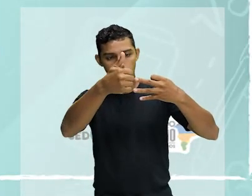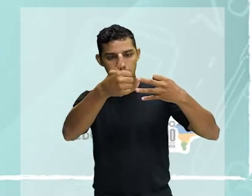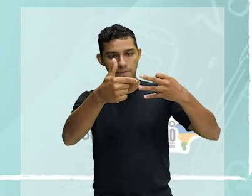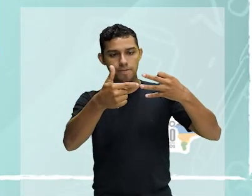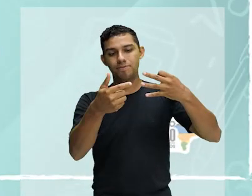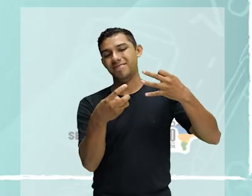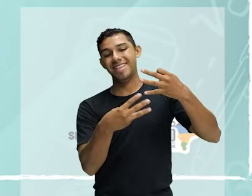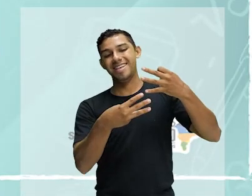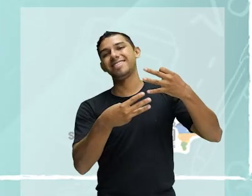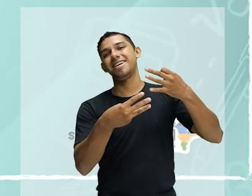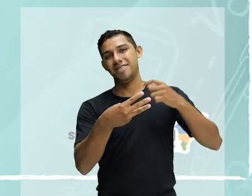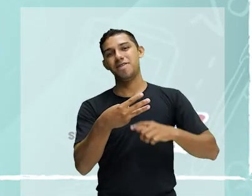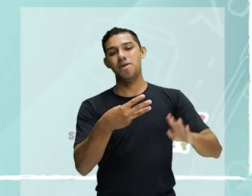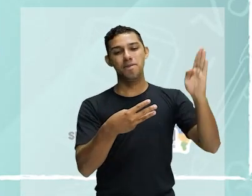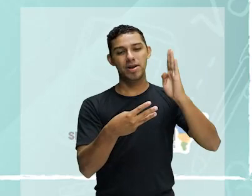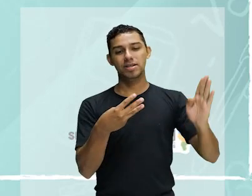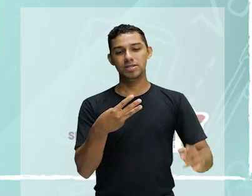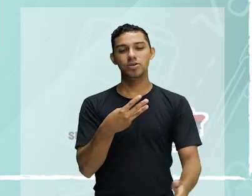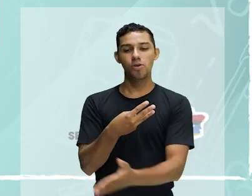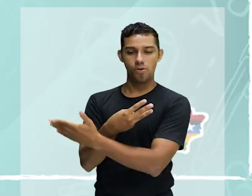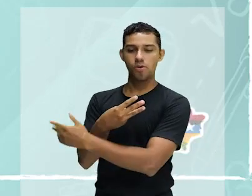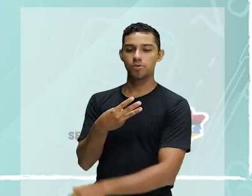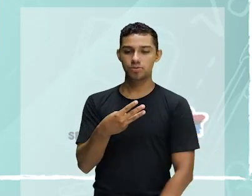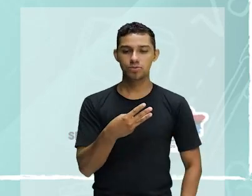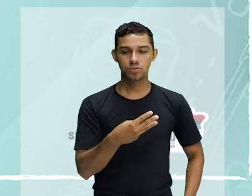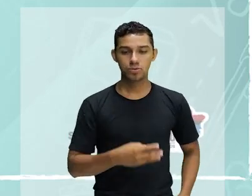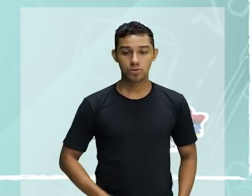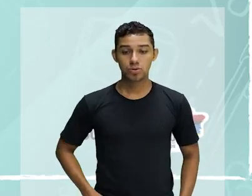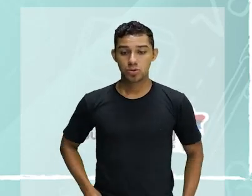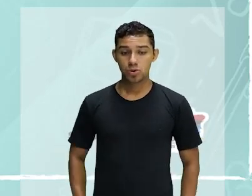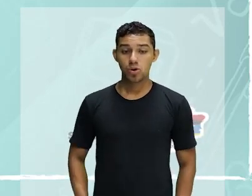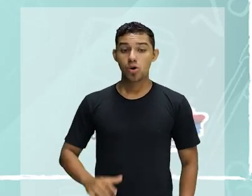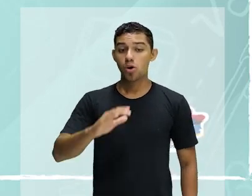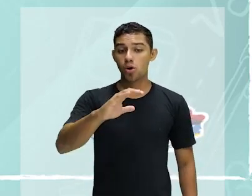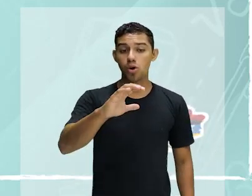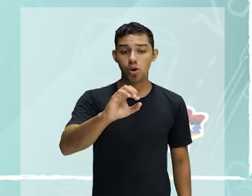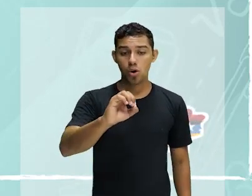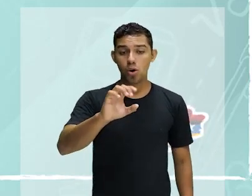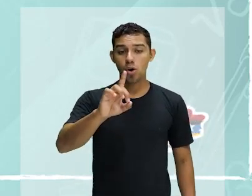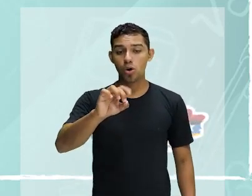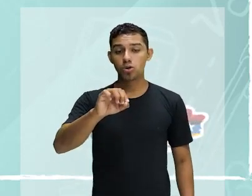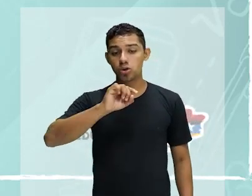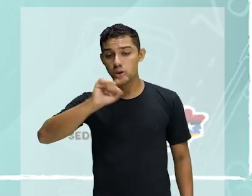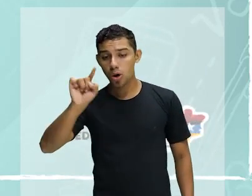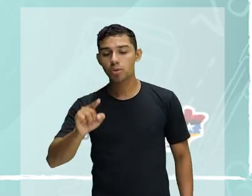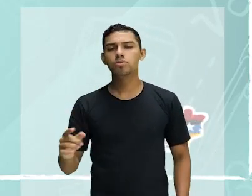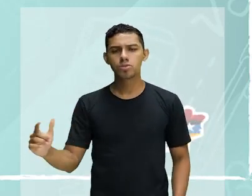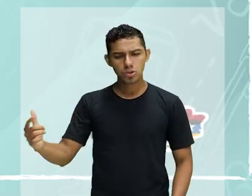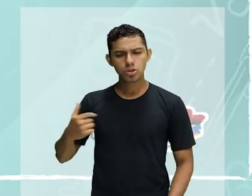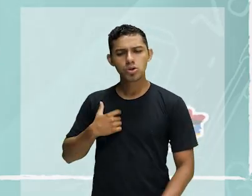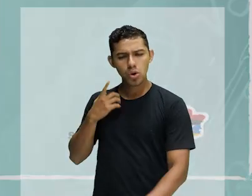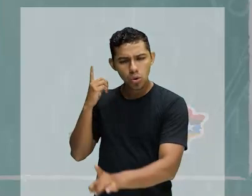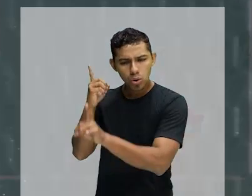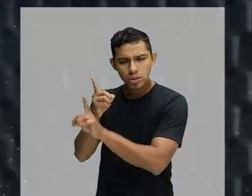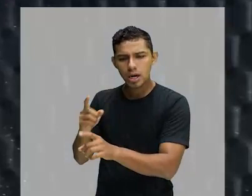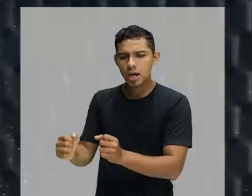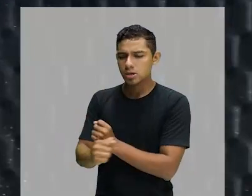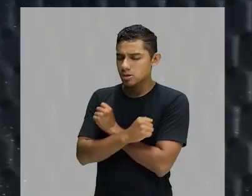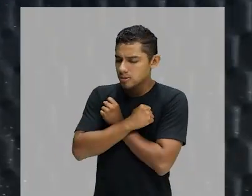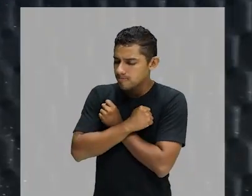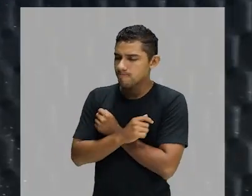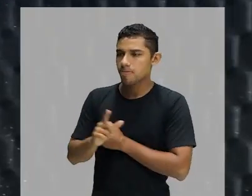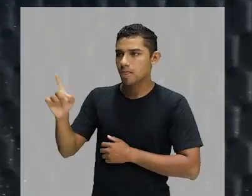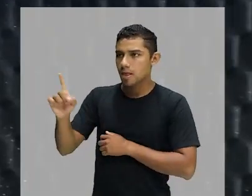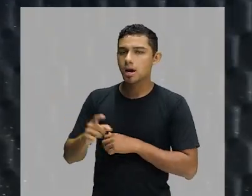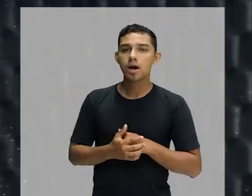José Carlos Codó. Tá aqui no meio. Fazia parte desse revezamento. Tive o privilégio de encontrá-lo uma vez no Troféu